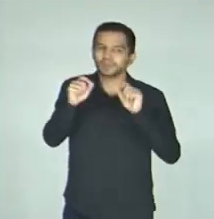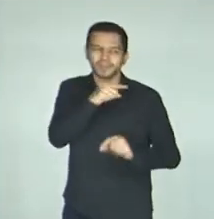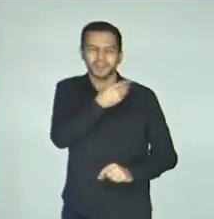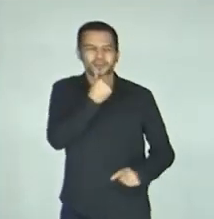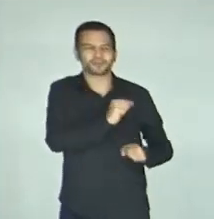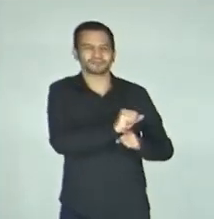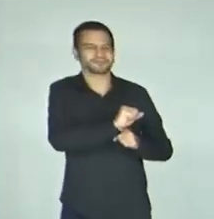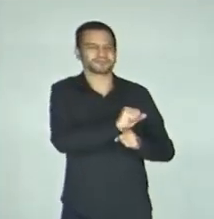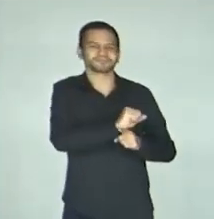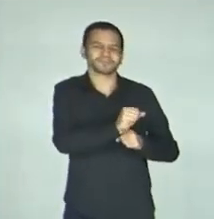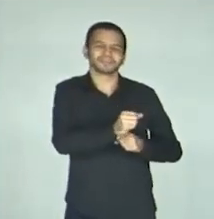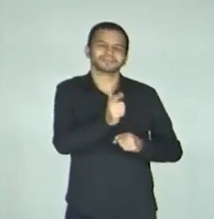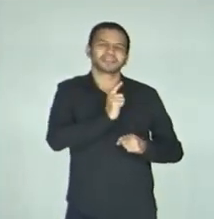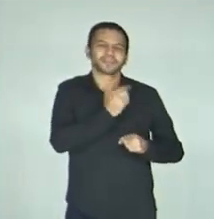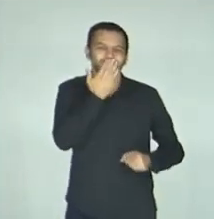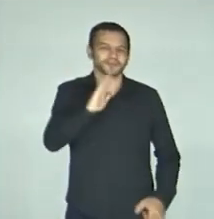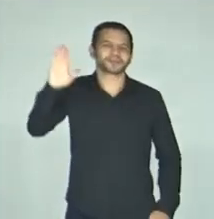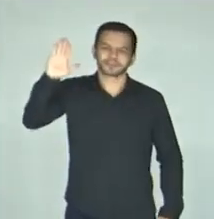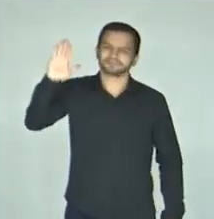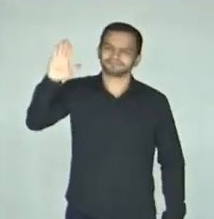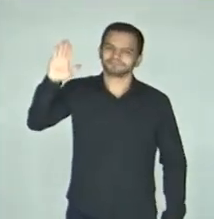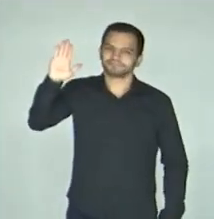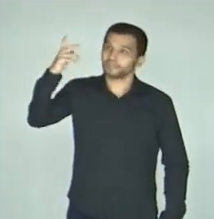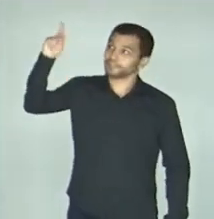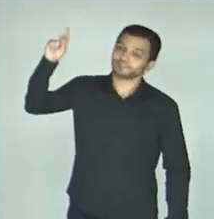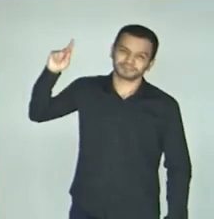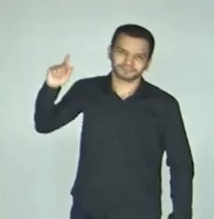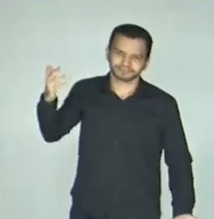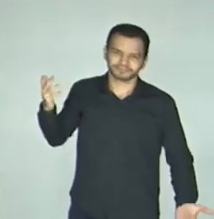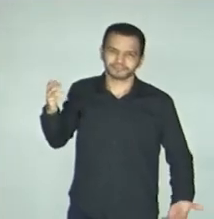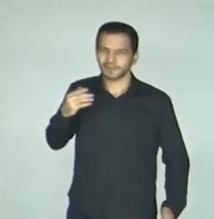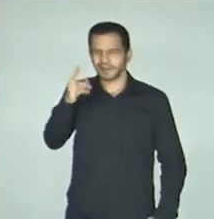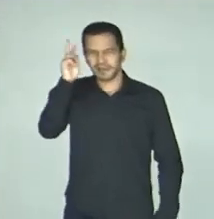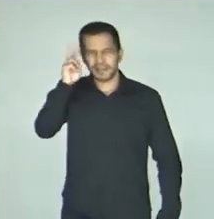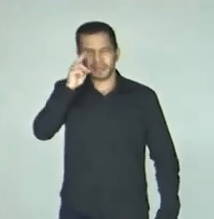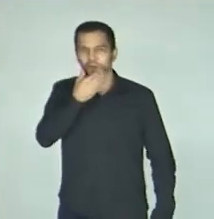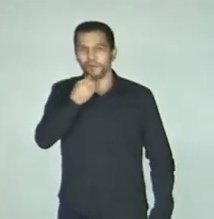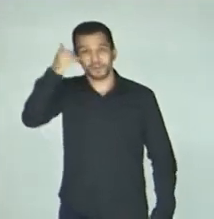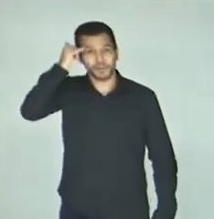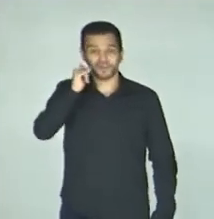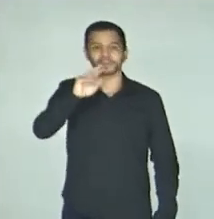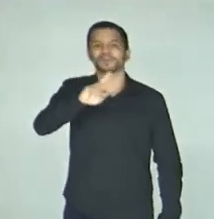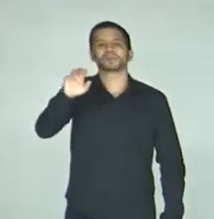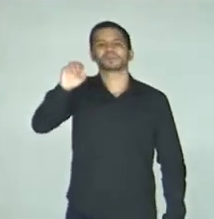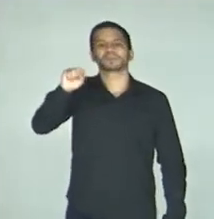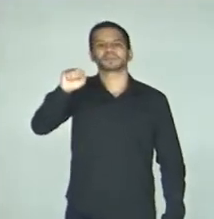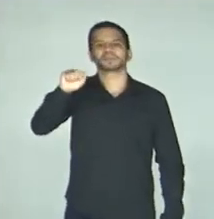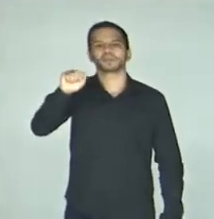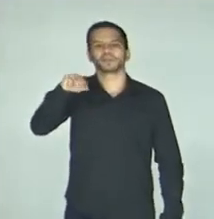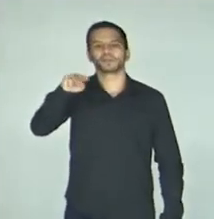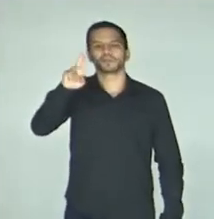simbolizavam a promessa de Deus olha querido Quando Samuel Olha que é Samuel em um